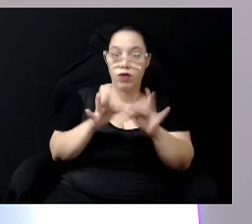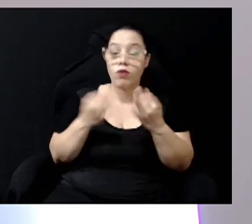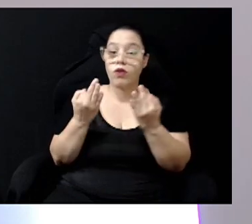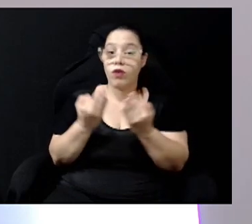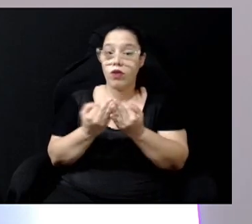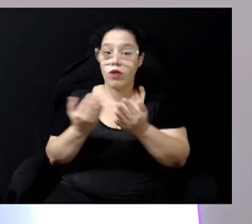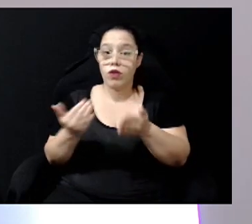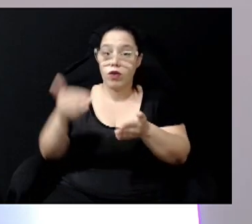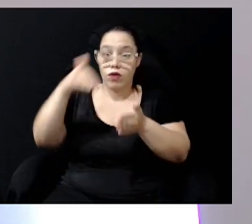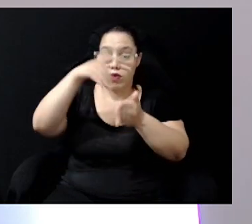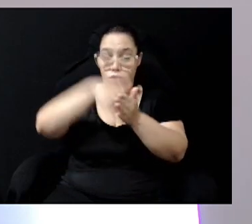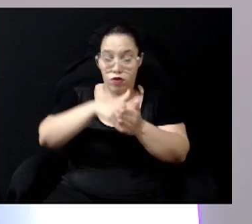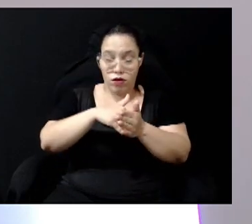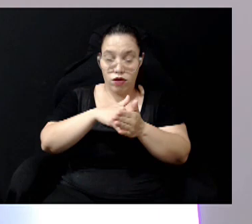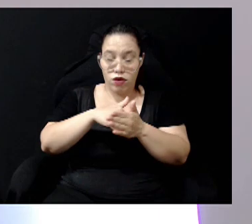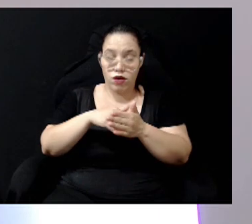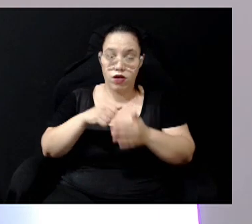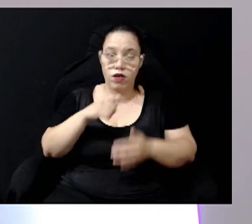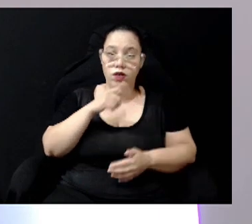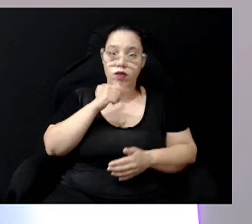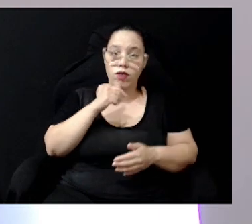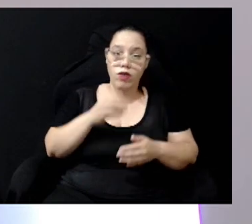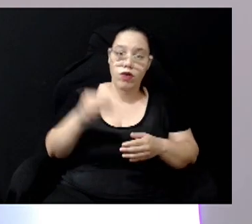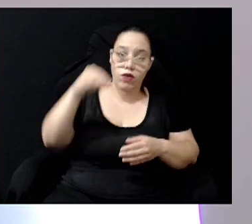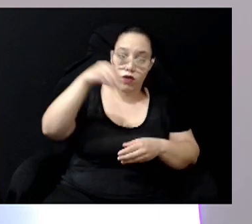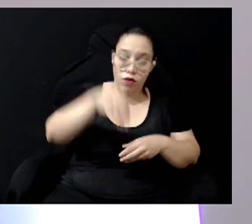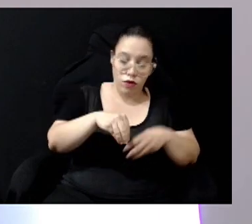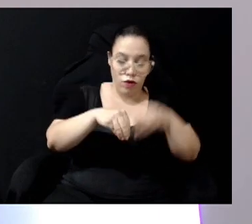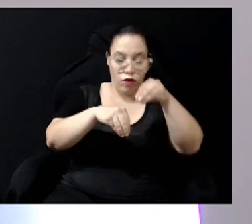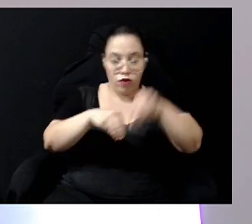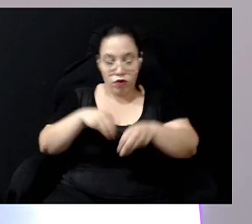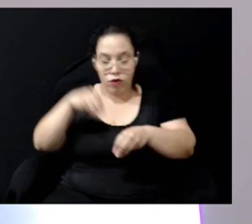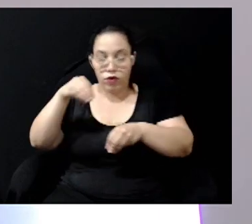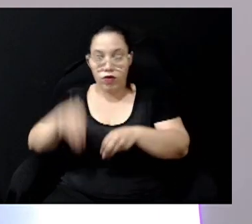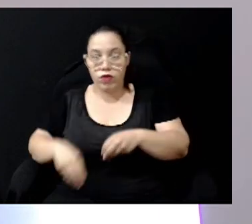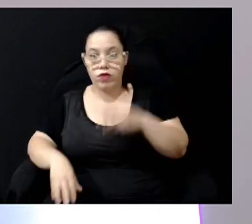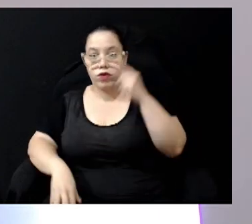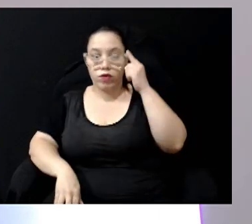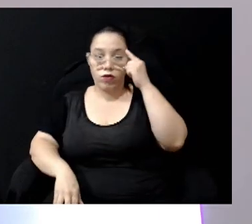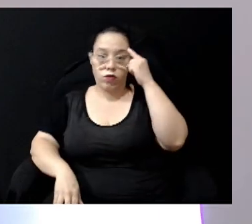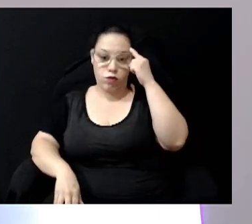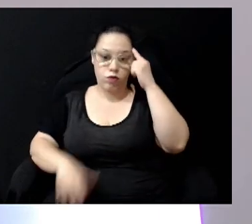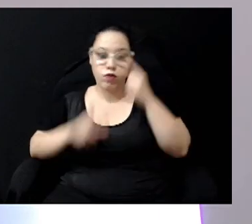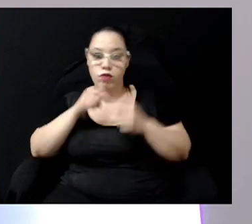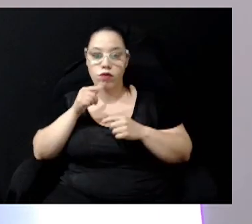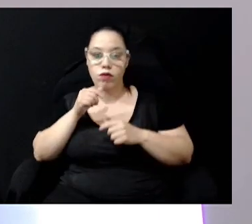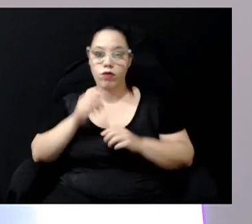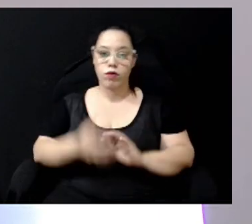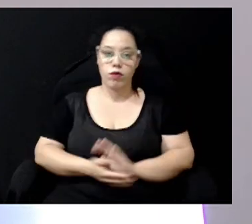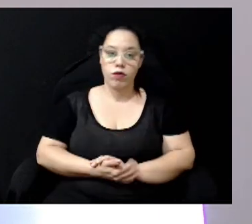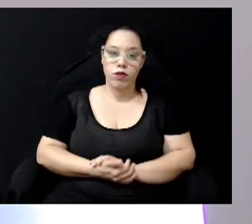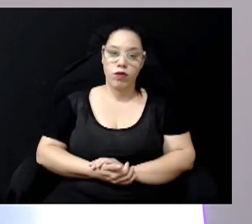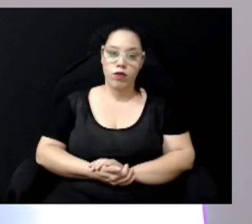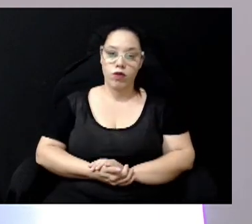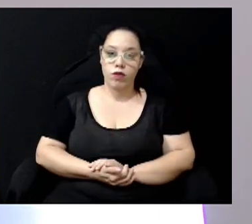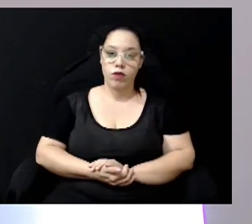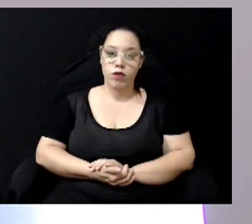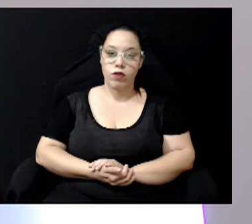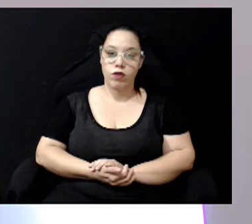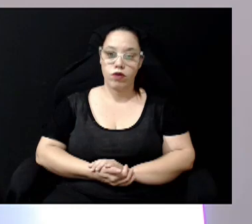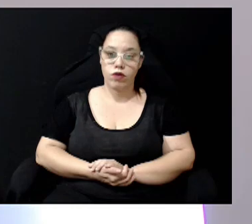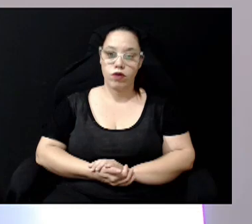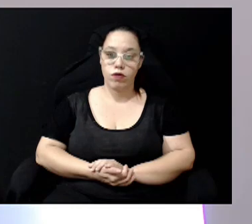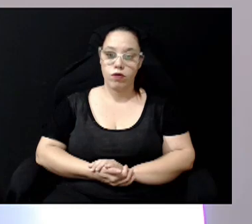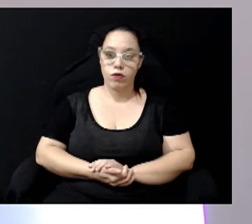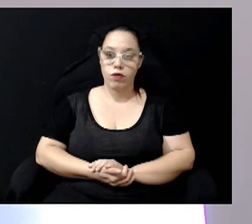na água, então a gente vai colocando eles na água, de uma forma, enfim,